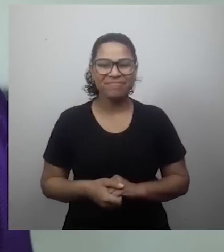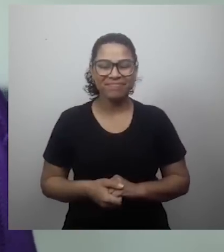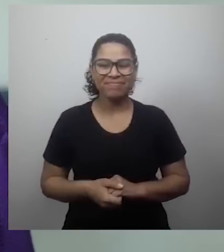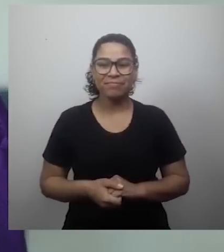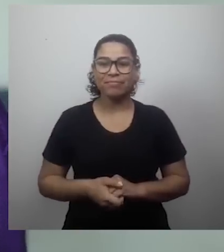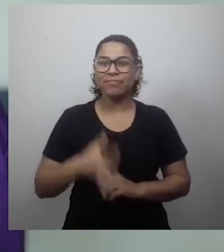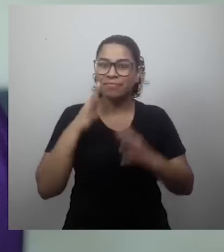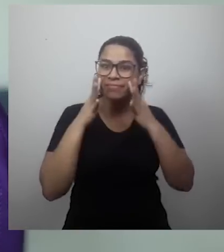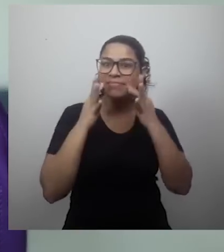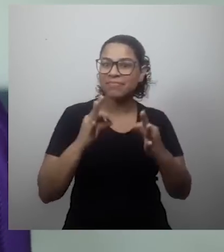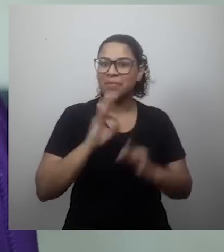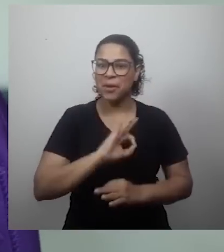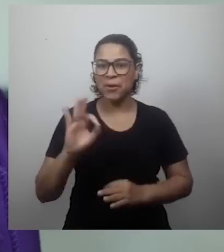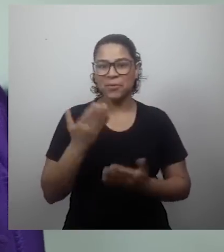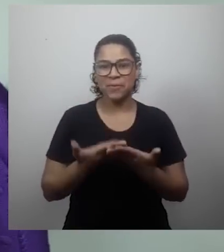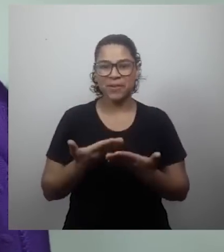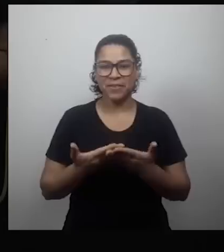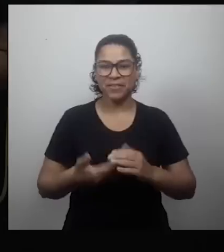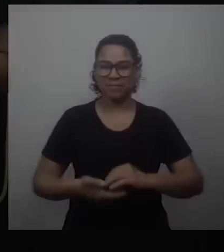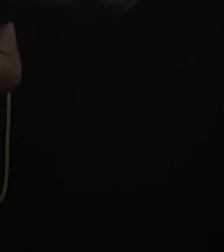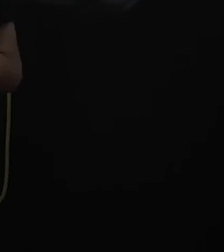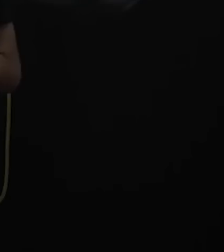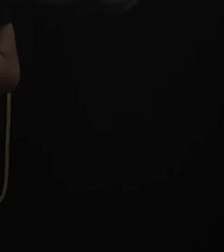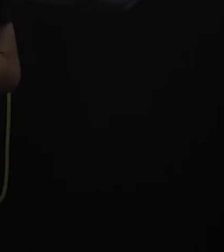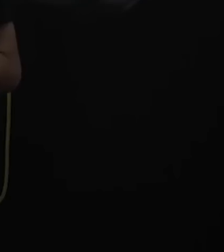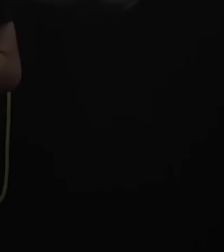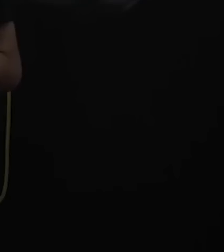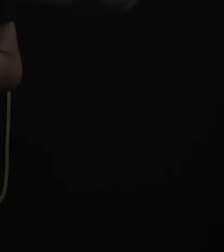Então fiquem ligados e ótima aula!